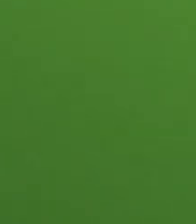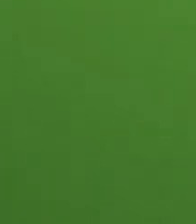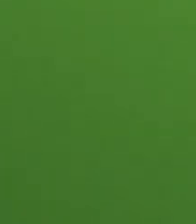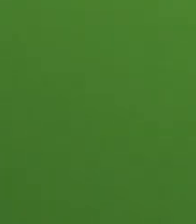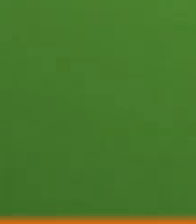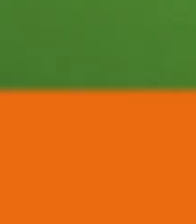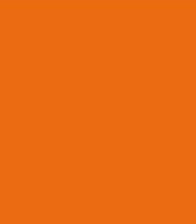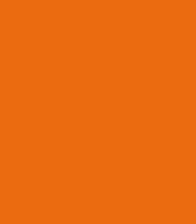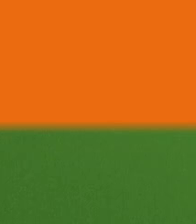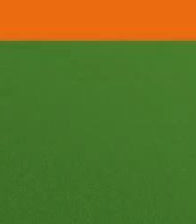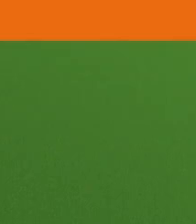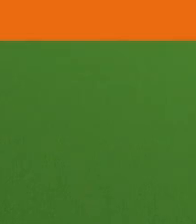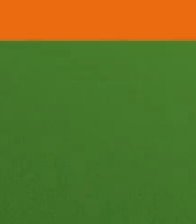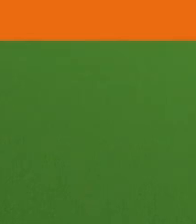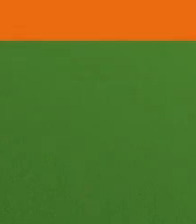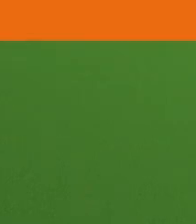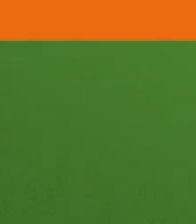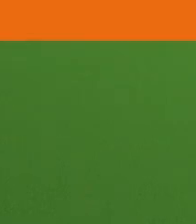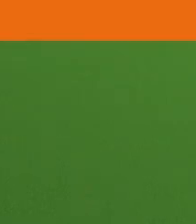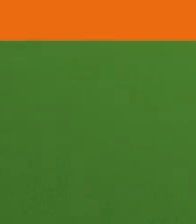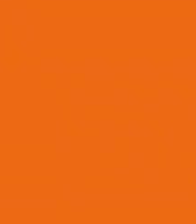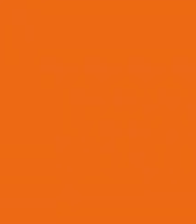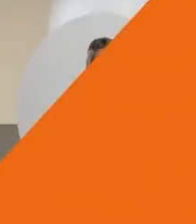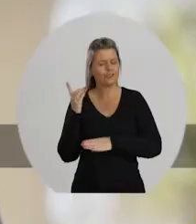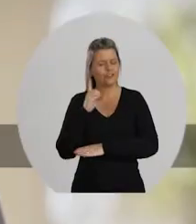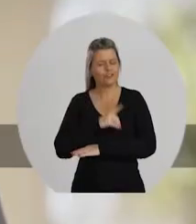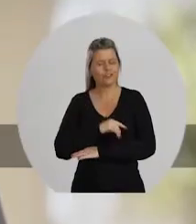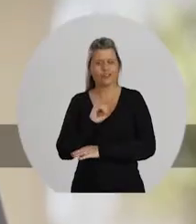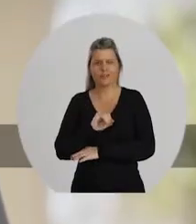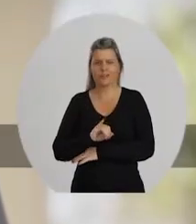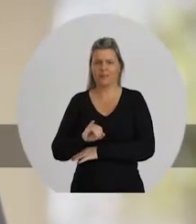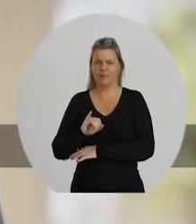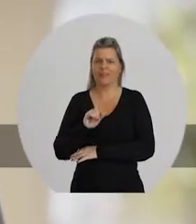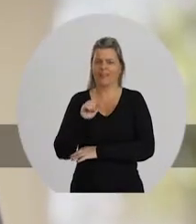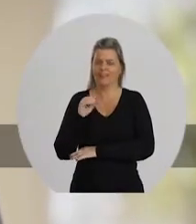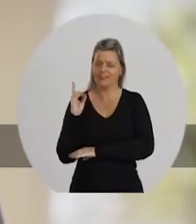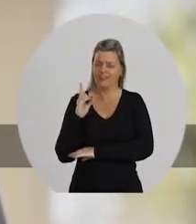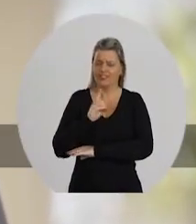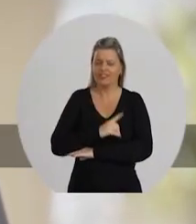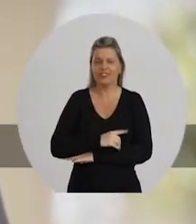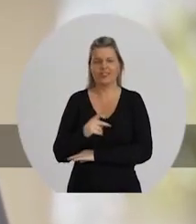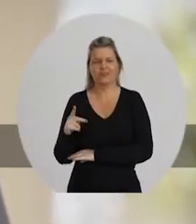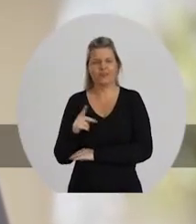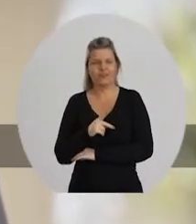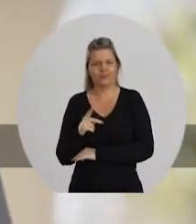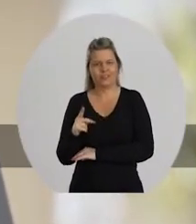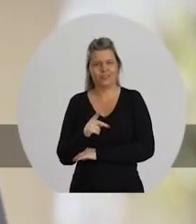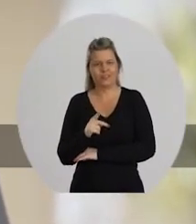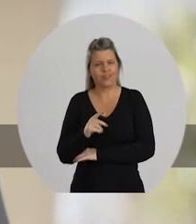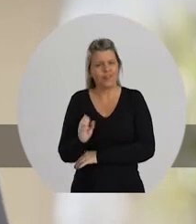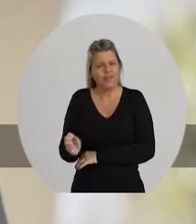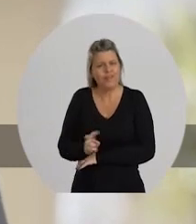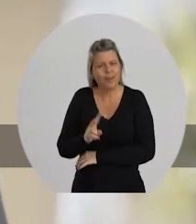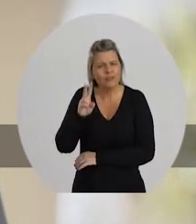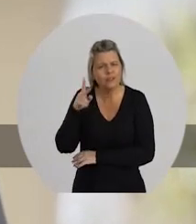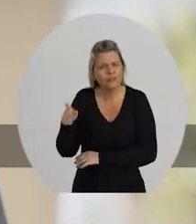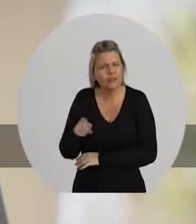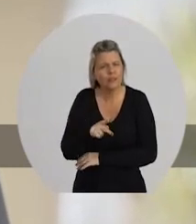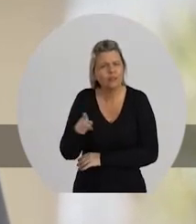cresce e que vence todos no segundo turno. Hoje é um dia importante, dia do professor.